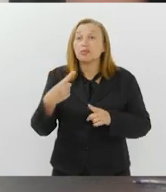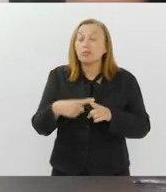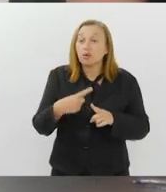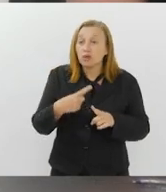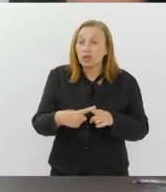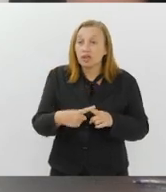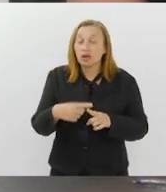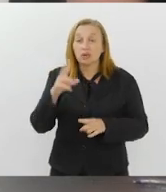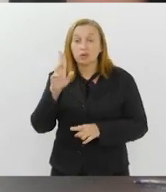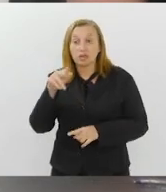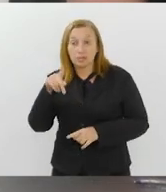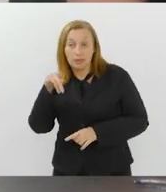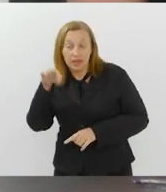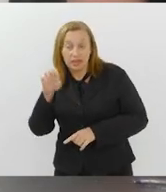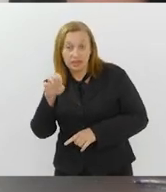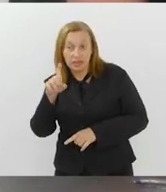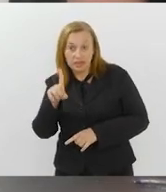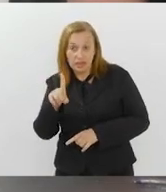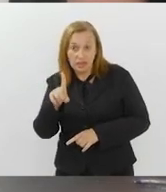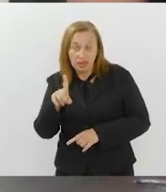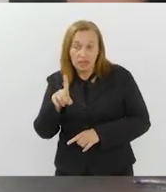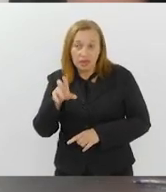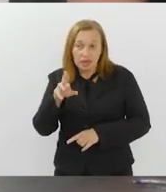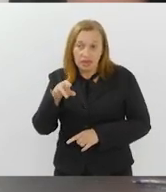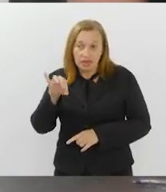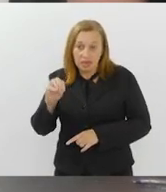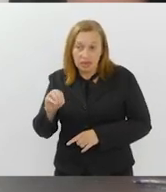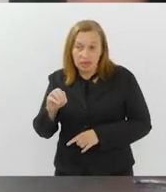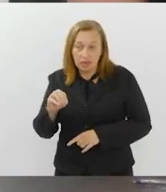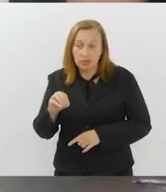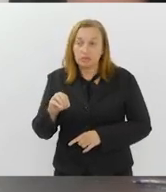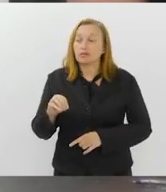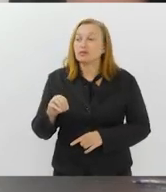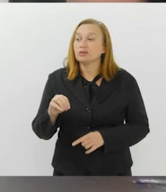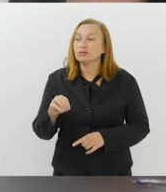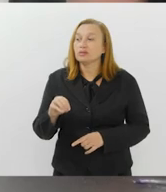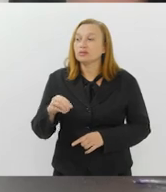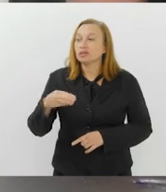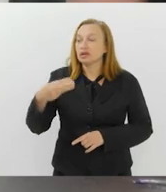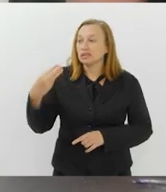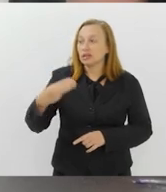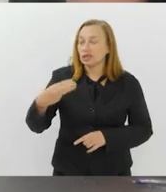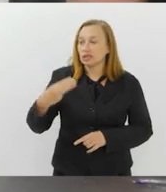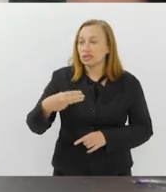Rio, principalmente. Tá, está na página 9 do documento enviado.